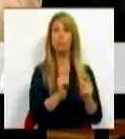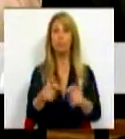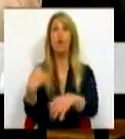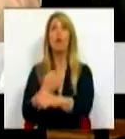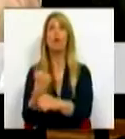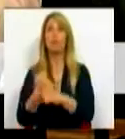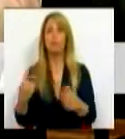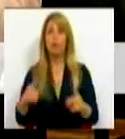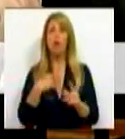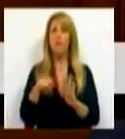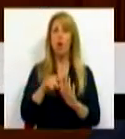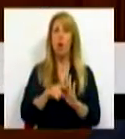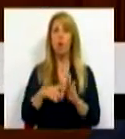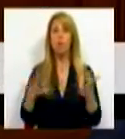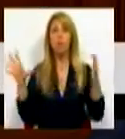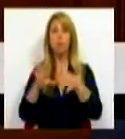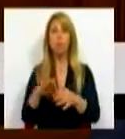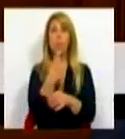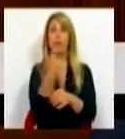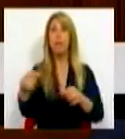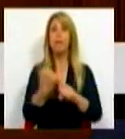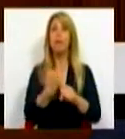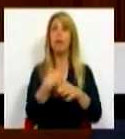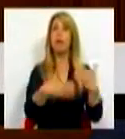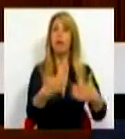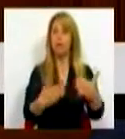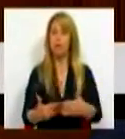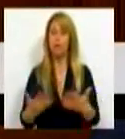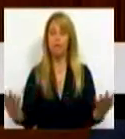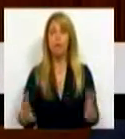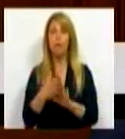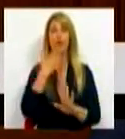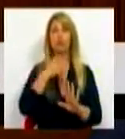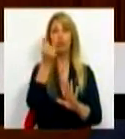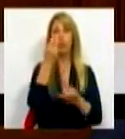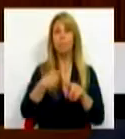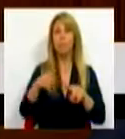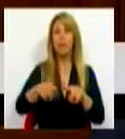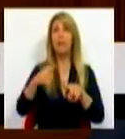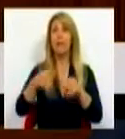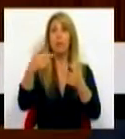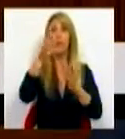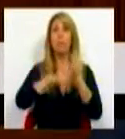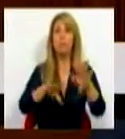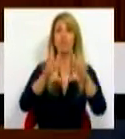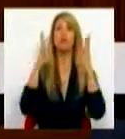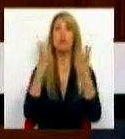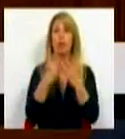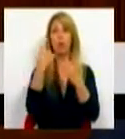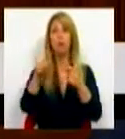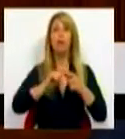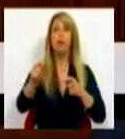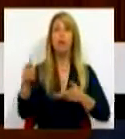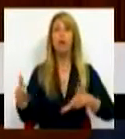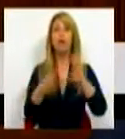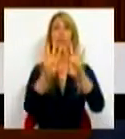normativos organizados por atividades. Em particular, no crédito, existia um Regulamento Geral de Crédito com as linhas orientadoras